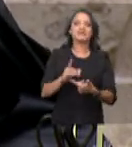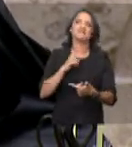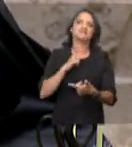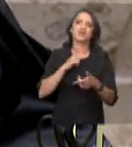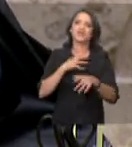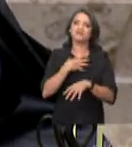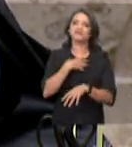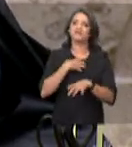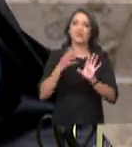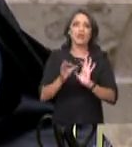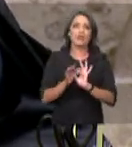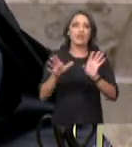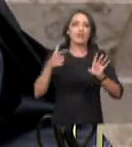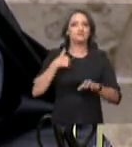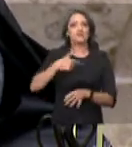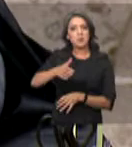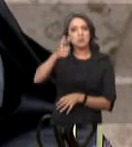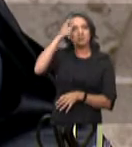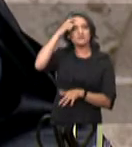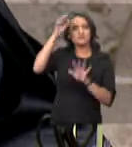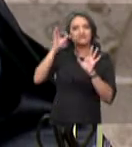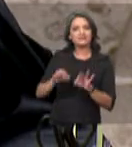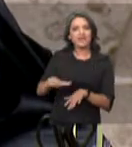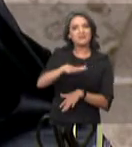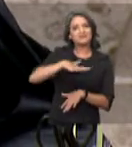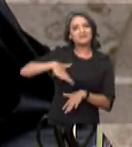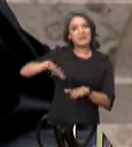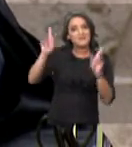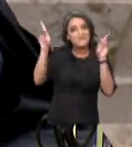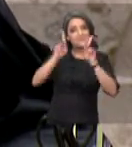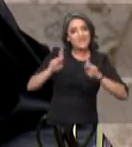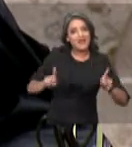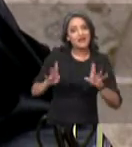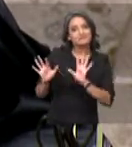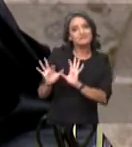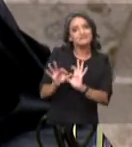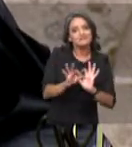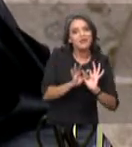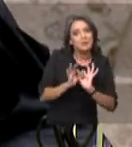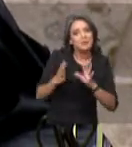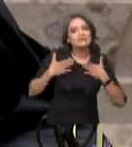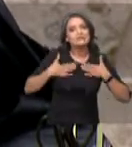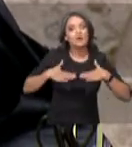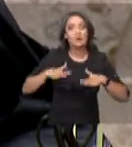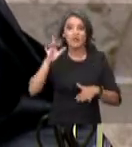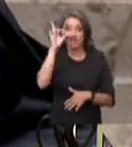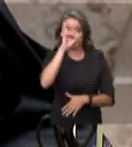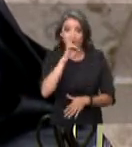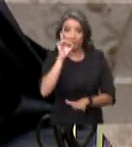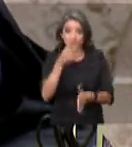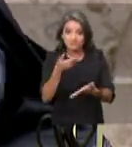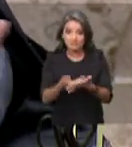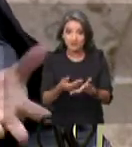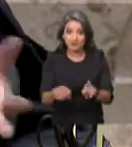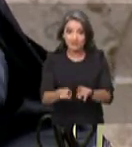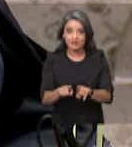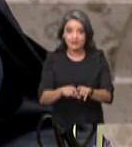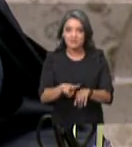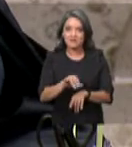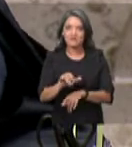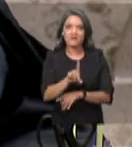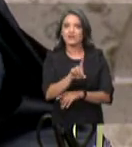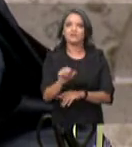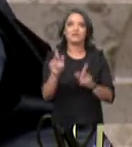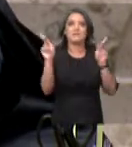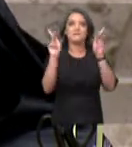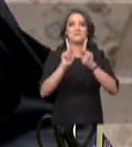Consciente e forma no ambiente de paz e harmonia e que o domingo também seja mais um dia